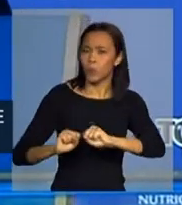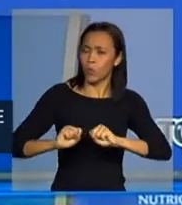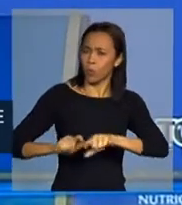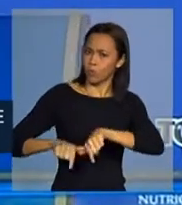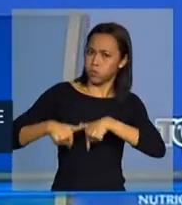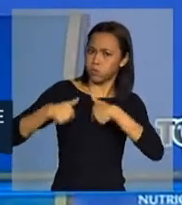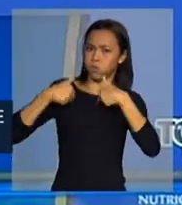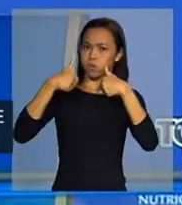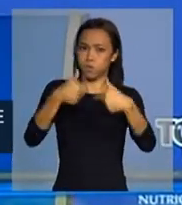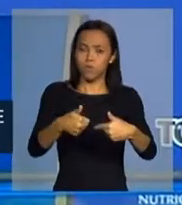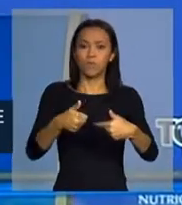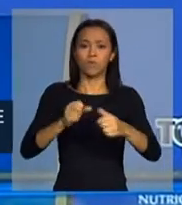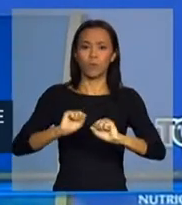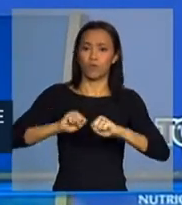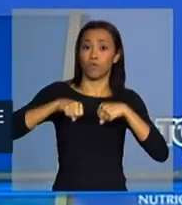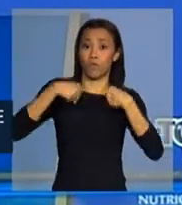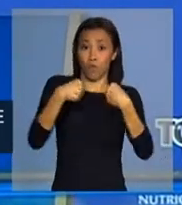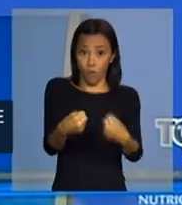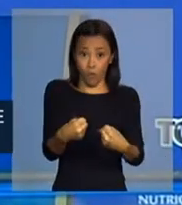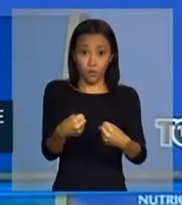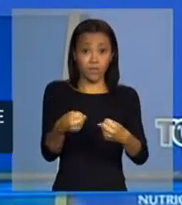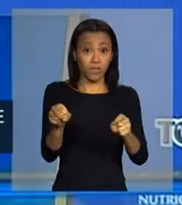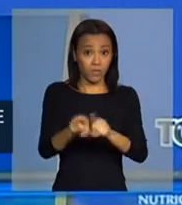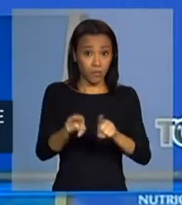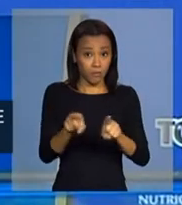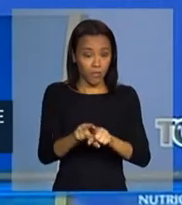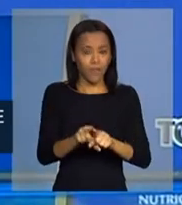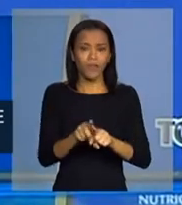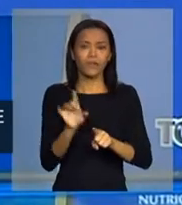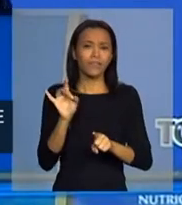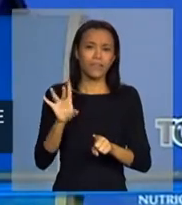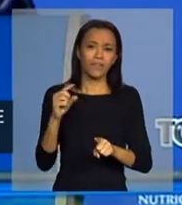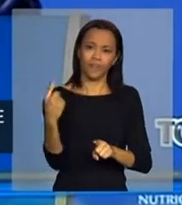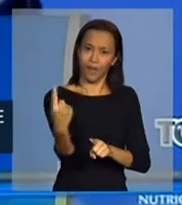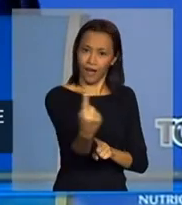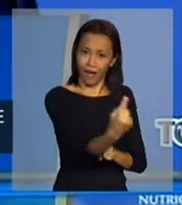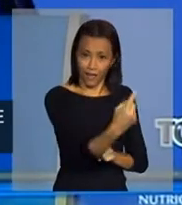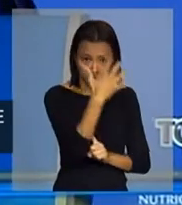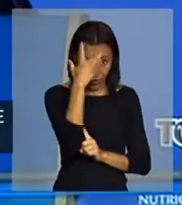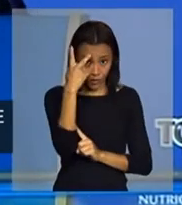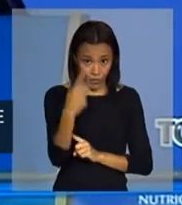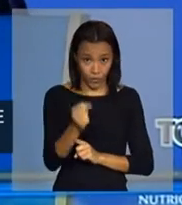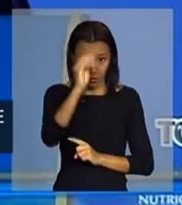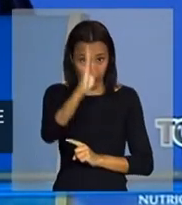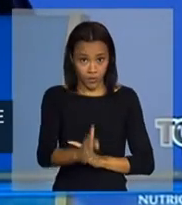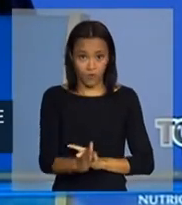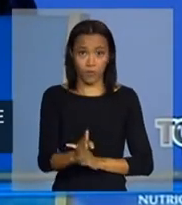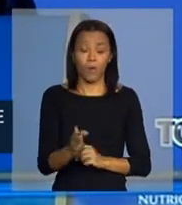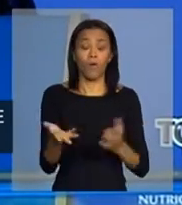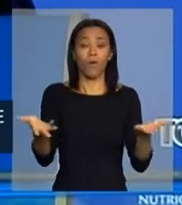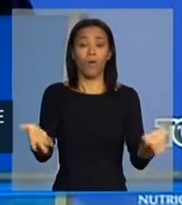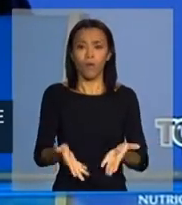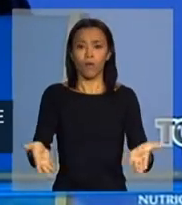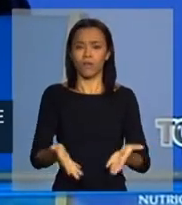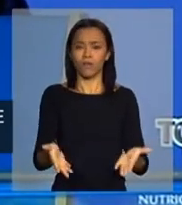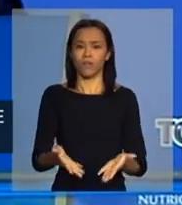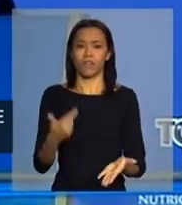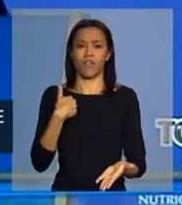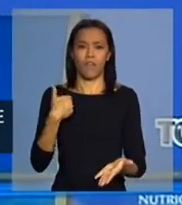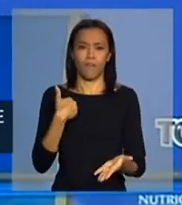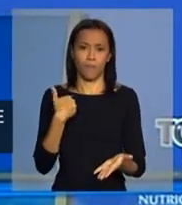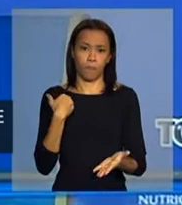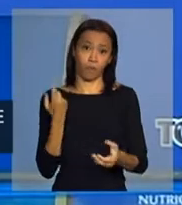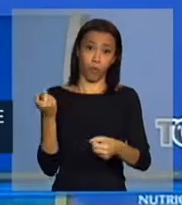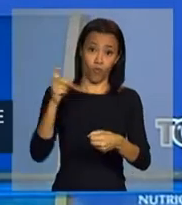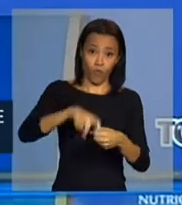esforço e da capacidade de iniciativa do povo brasileiro. Hoje, eu retorno